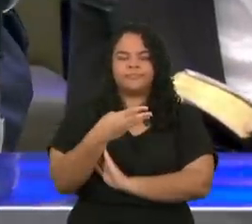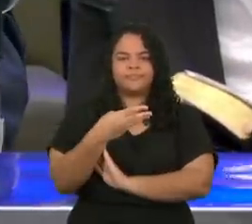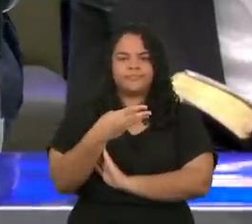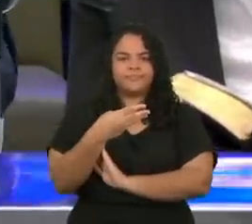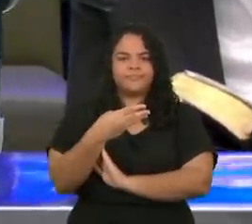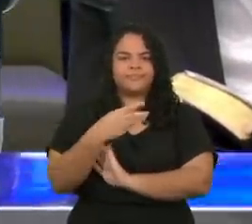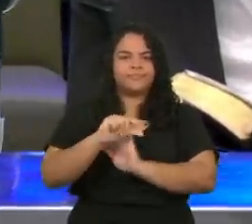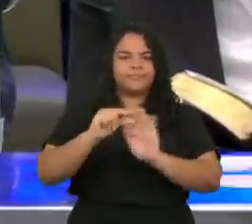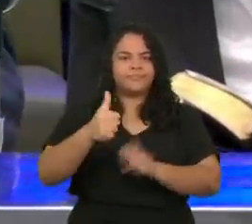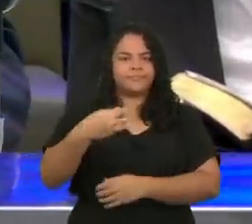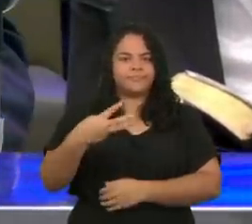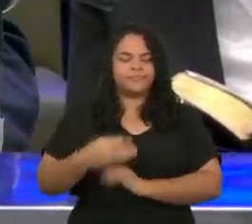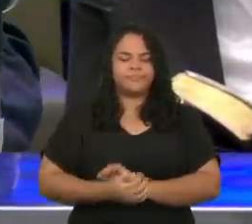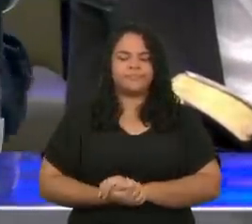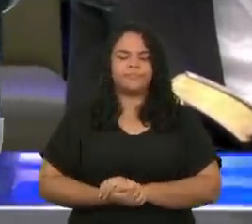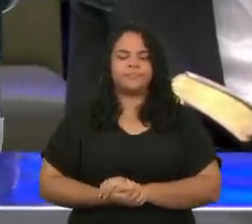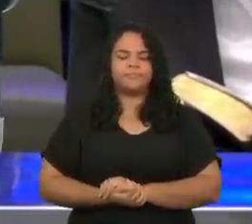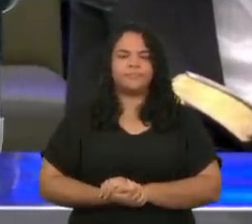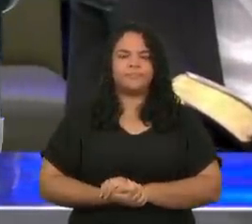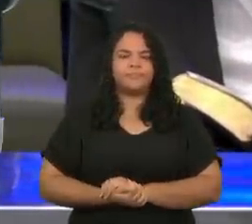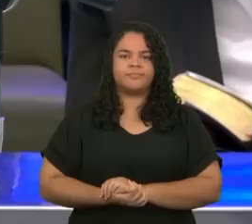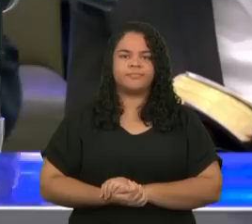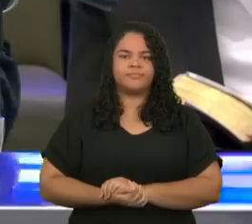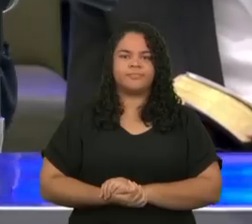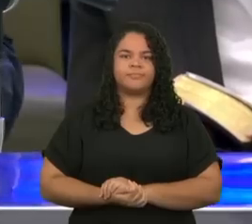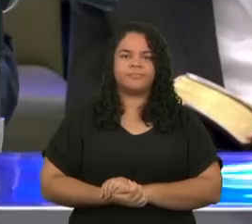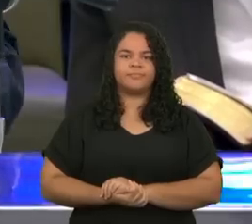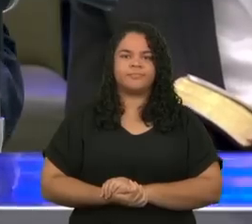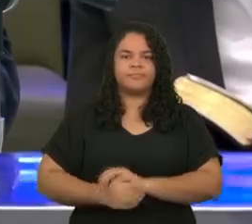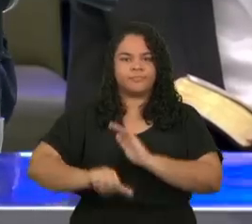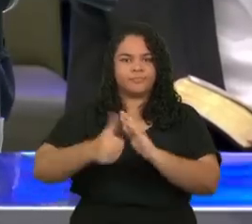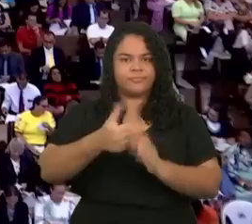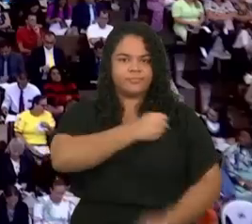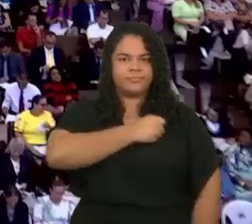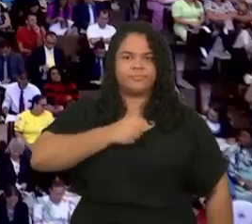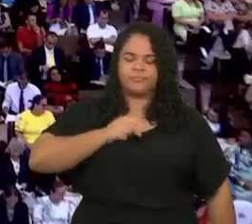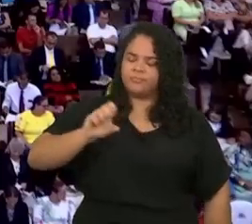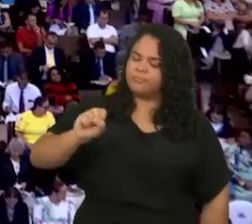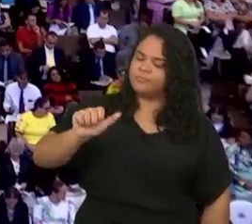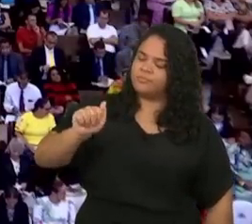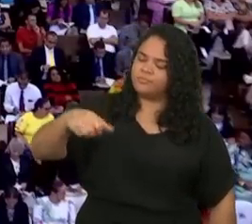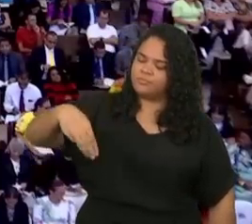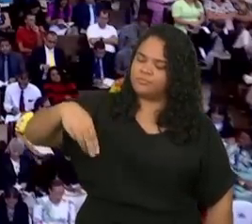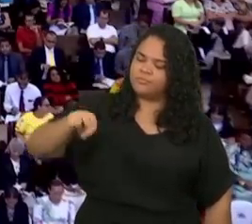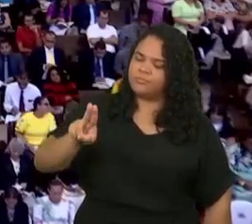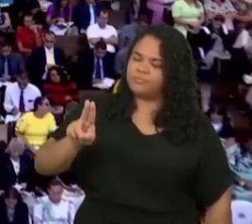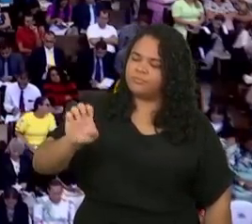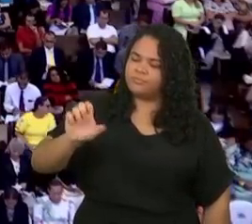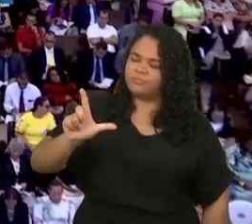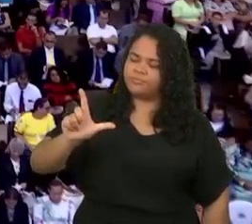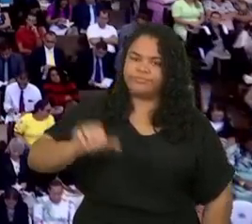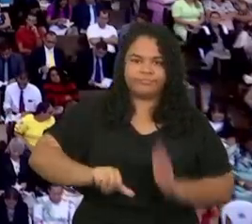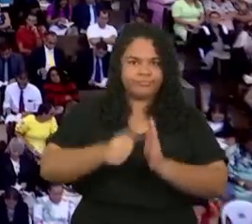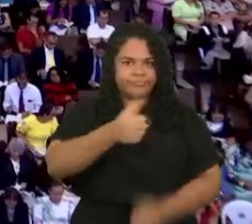o Versículo 13 primeiro livro de Samuel Capítulo 3 e o Versículo 13 nos diz assim